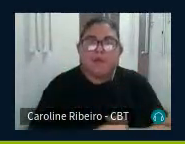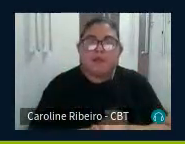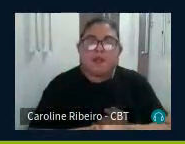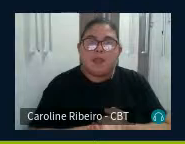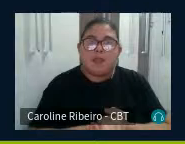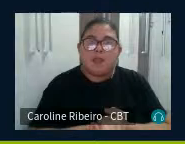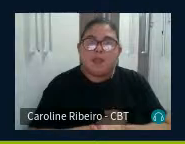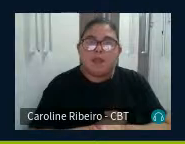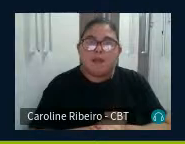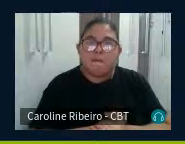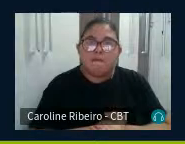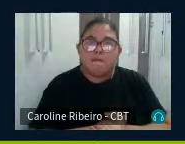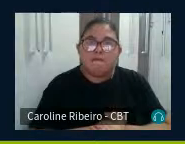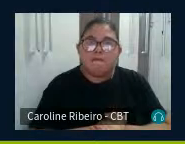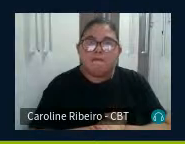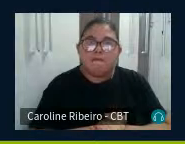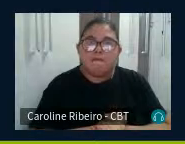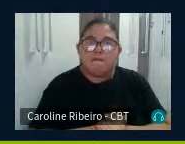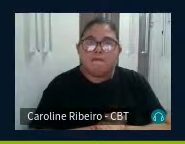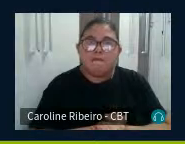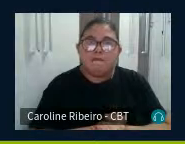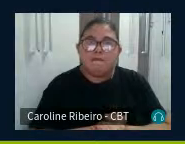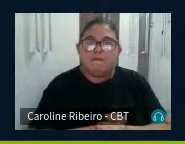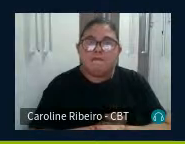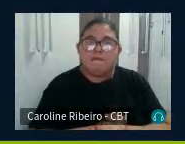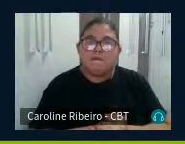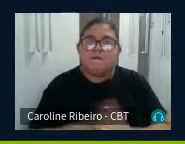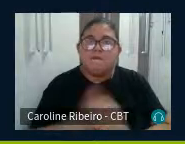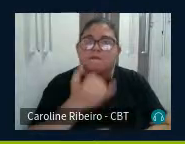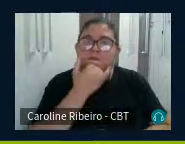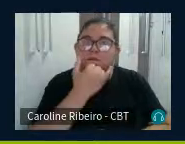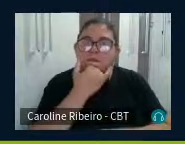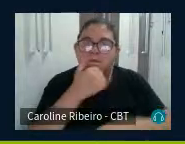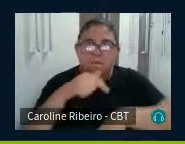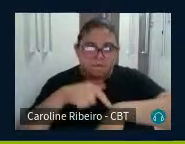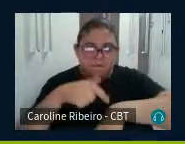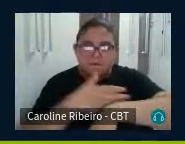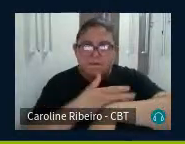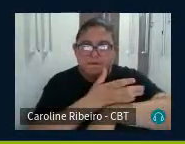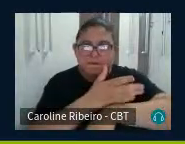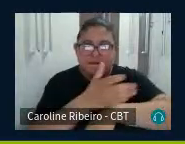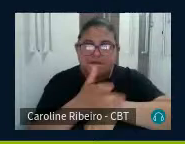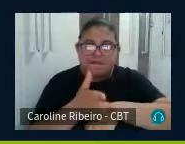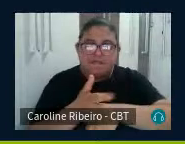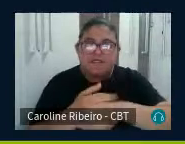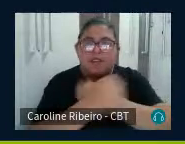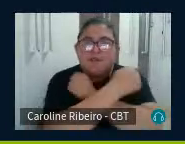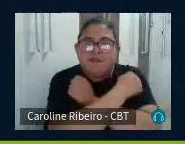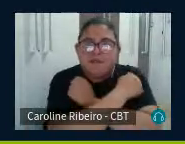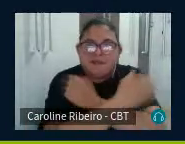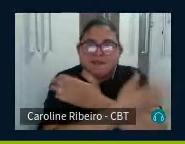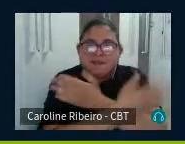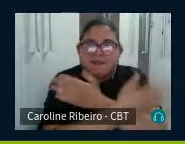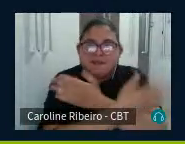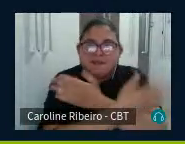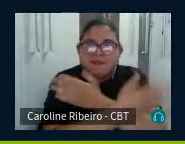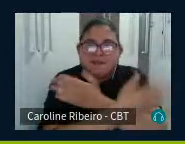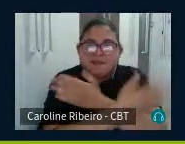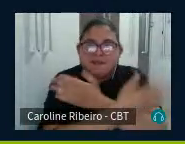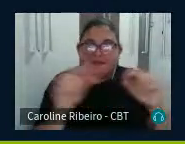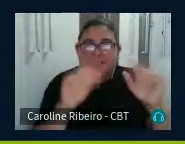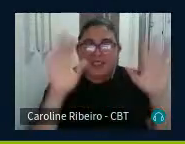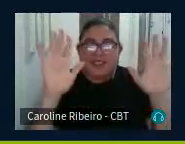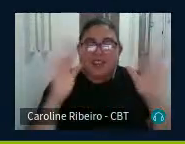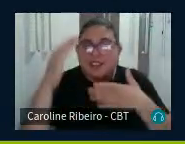Gente, então, para encerrar, que já passamos bem da hora... Abraços. Quero